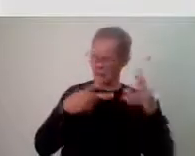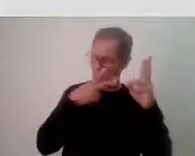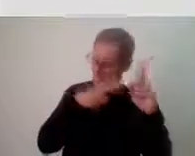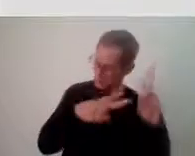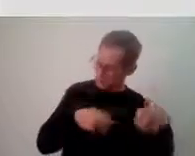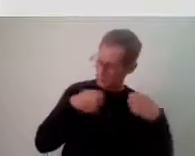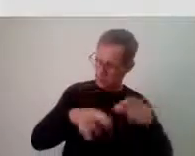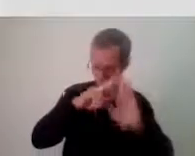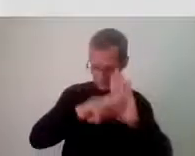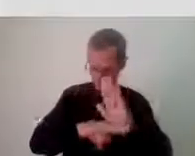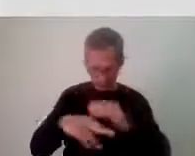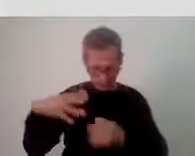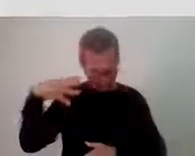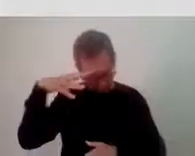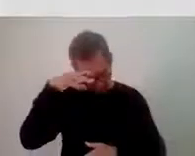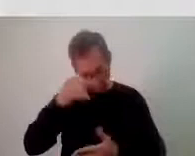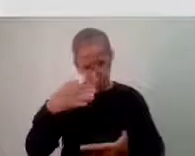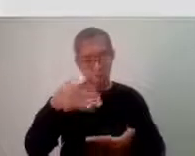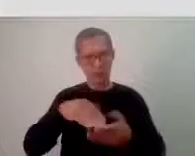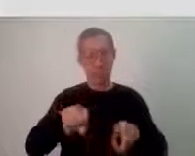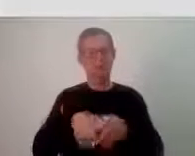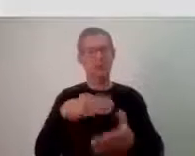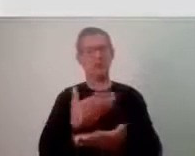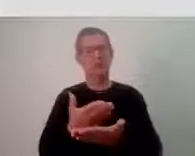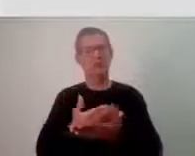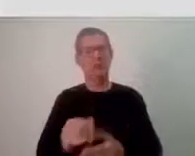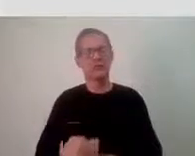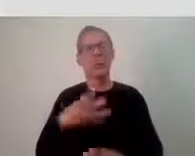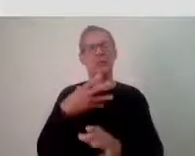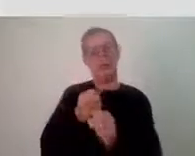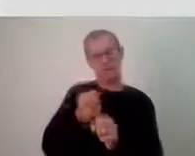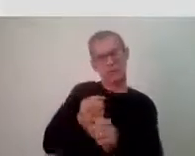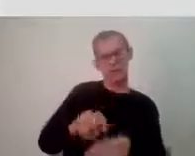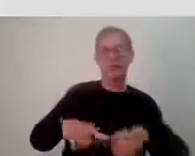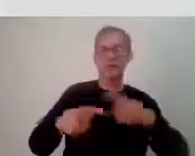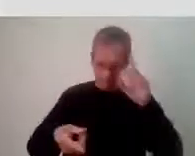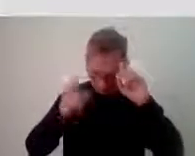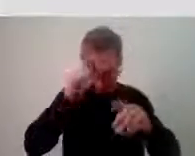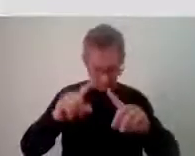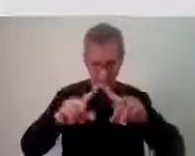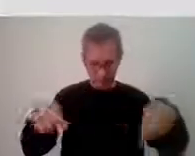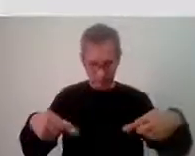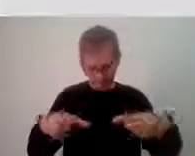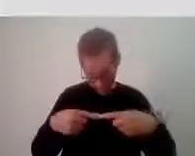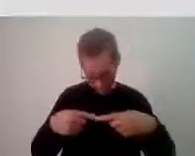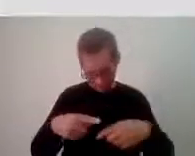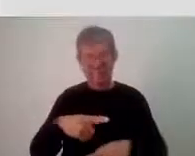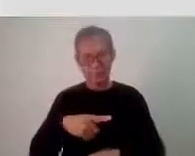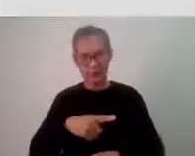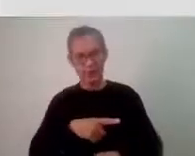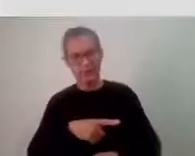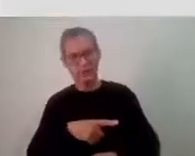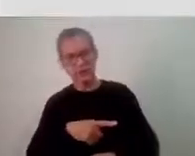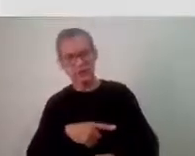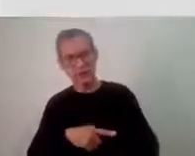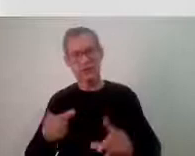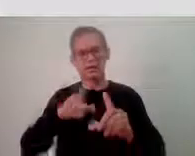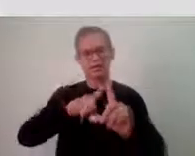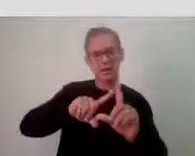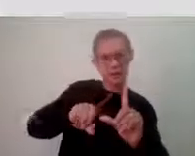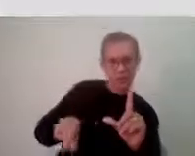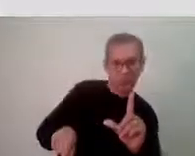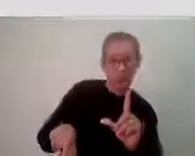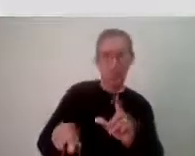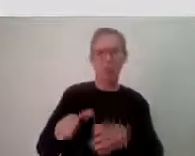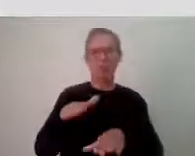precisa saber. E por fim, vimos algumas aplicações. Que na ideia de área, que a gente pode ter sob e entre curvas,